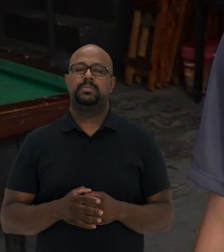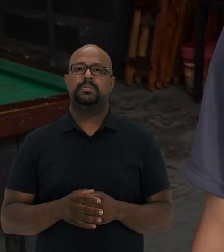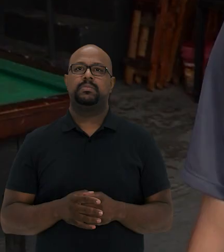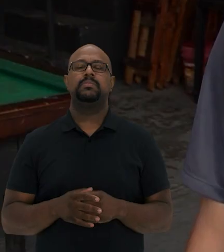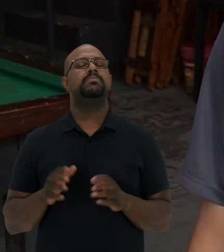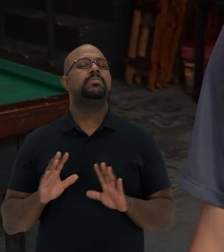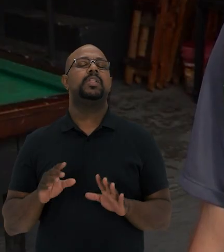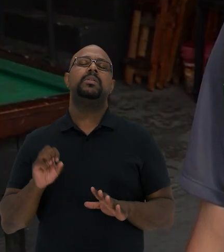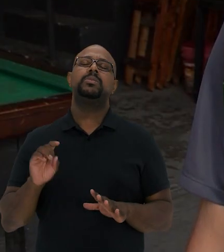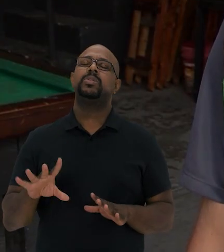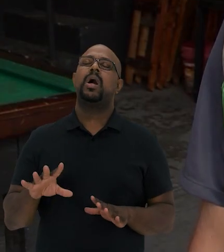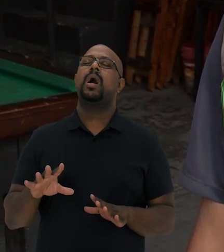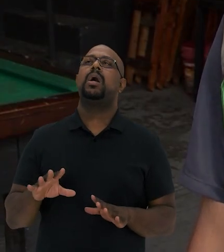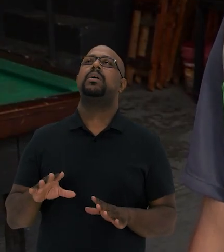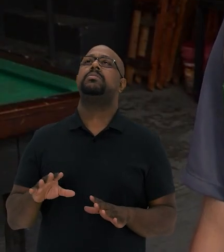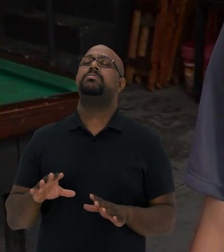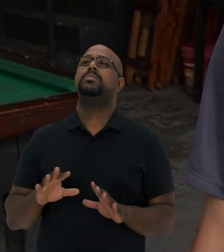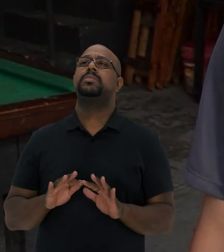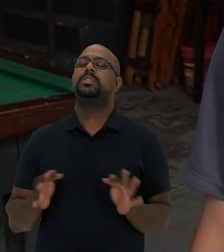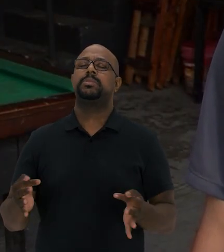simplesmente fechou? Não, simplesmente